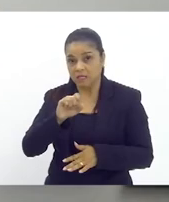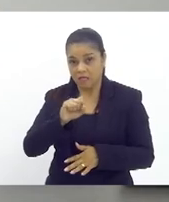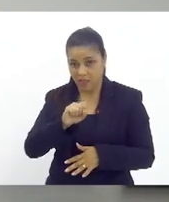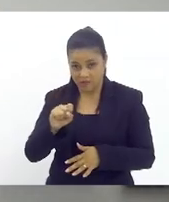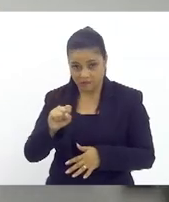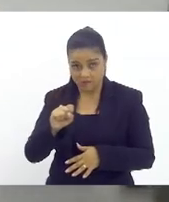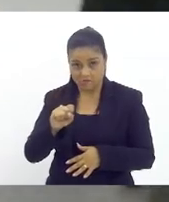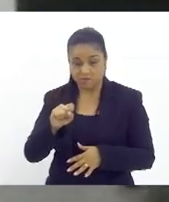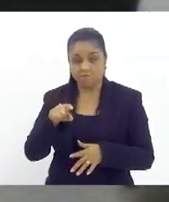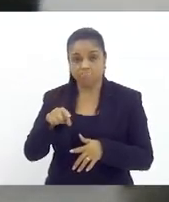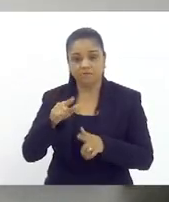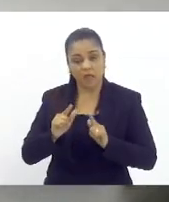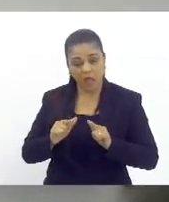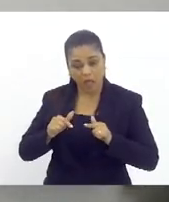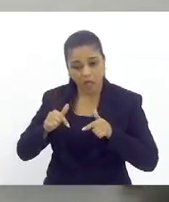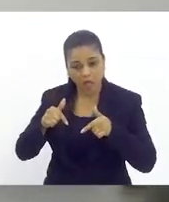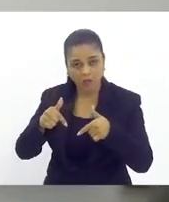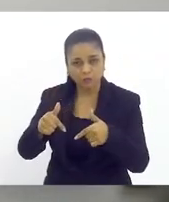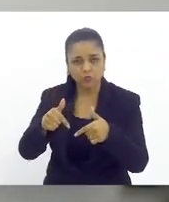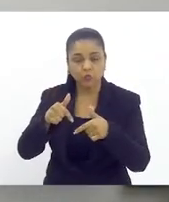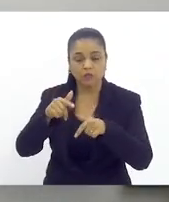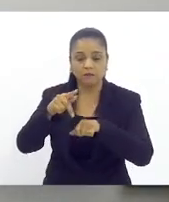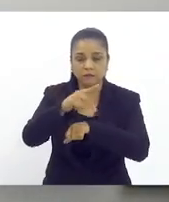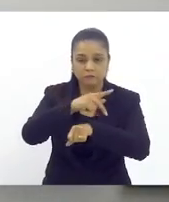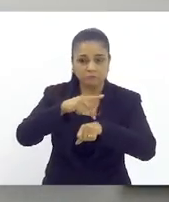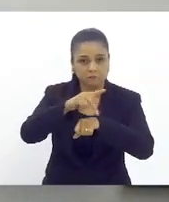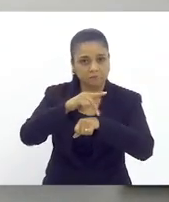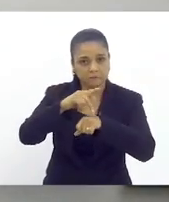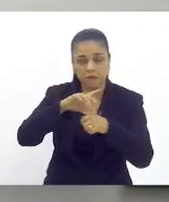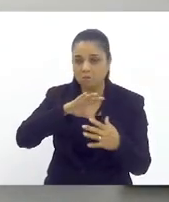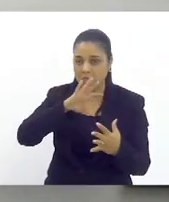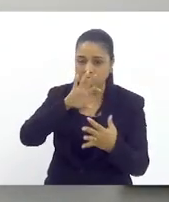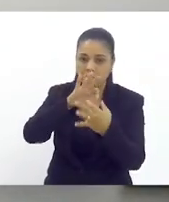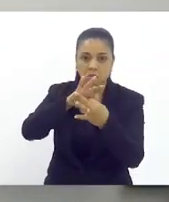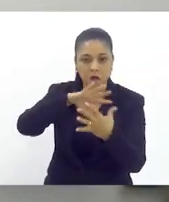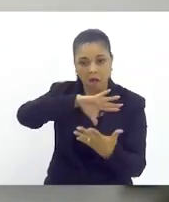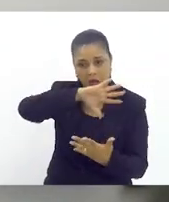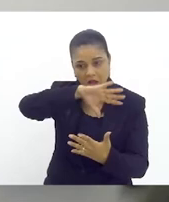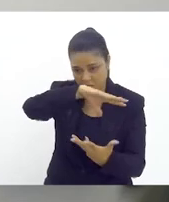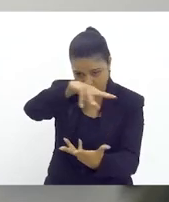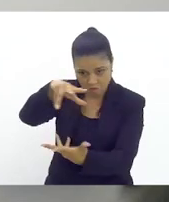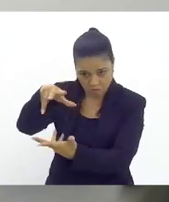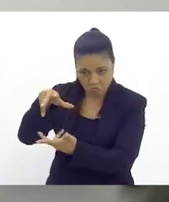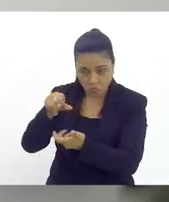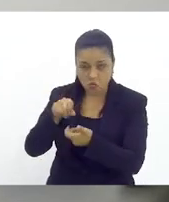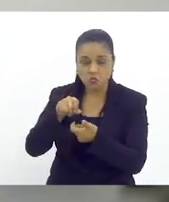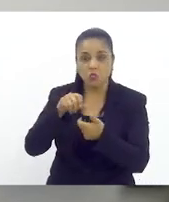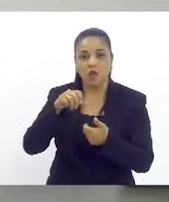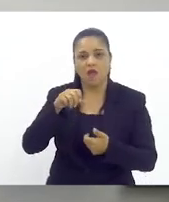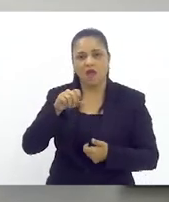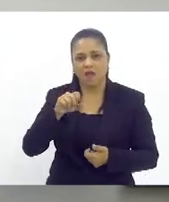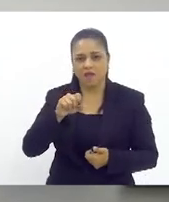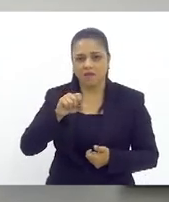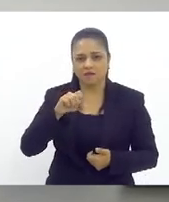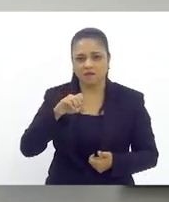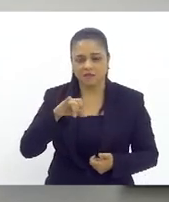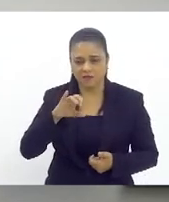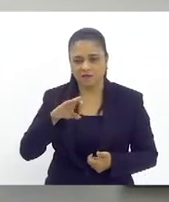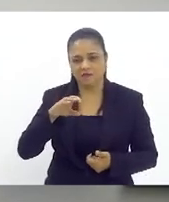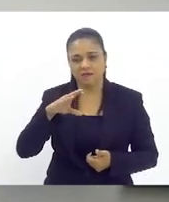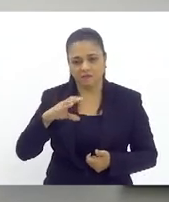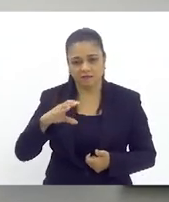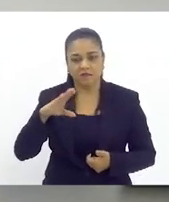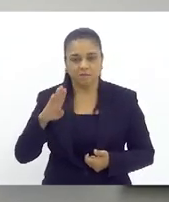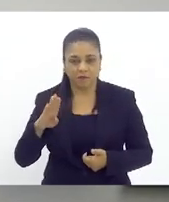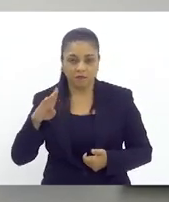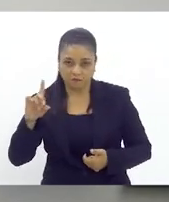atua assim desde o nível internacional junto a cbd e a outros órgãos da onudos ods tem